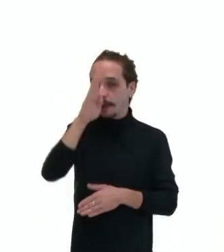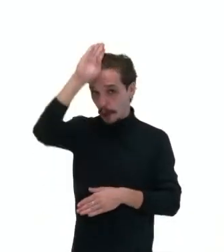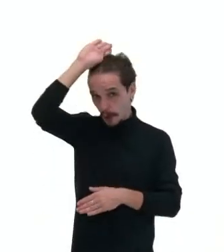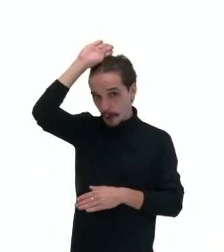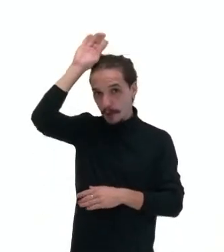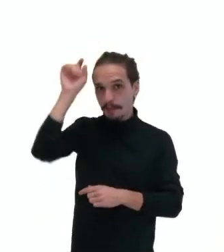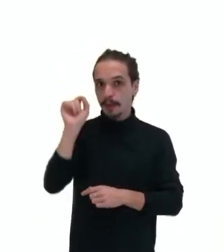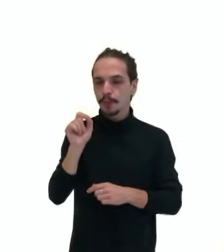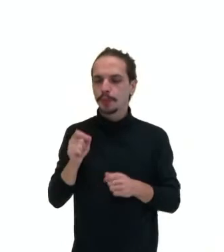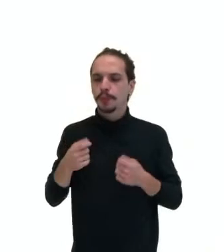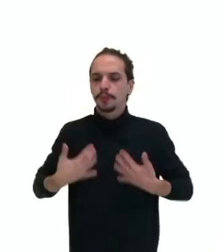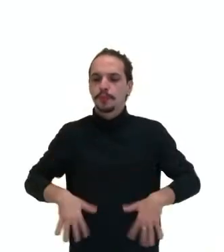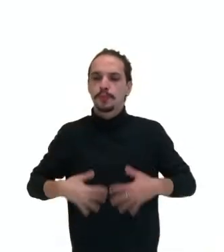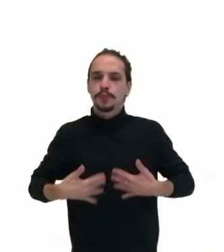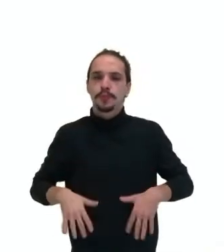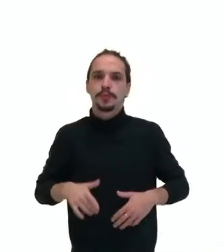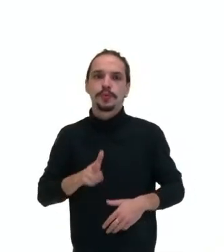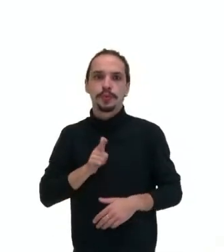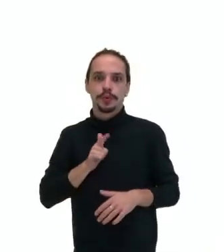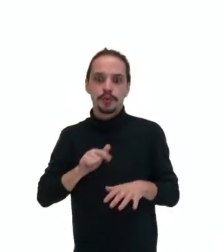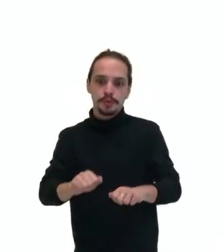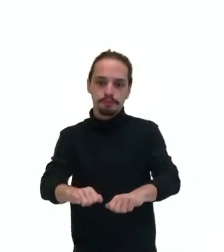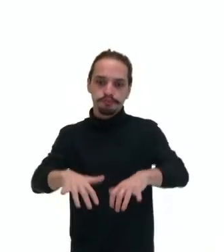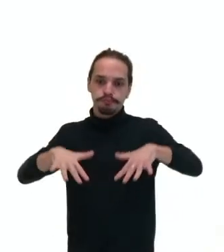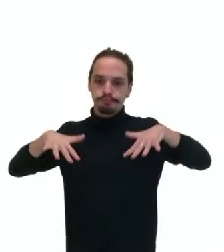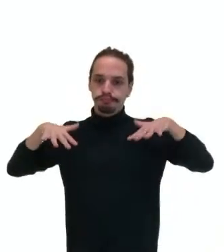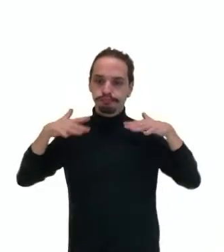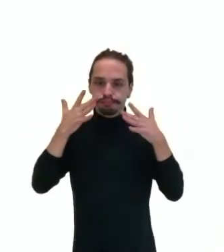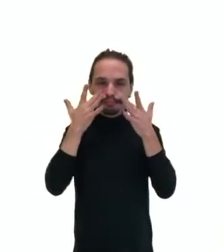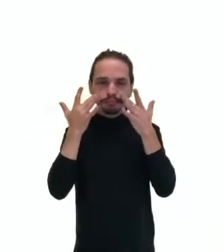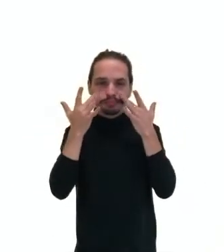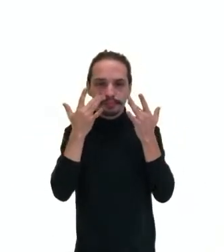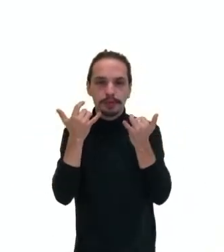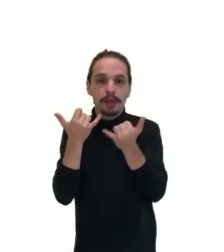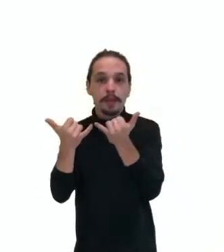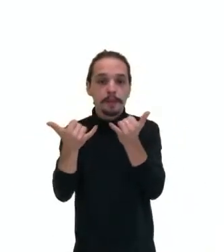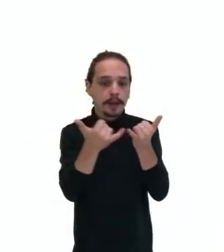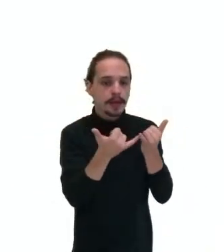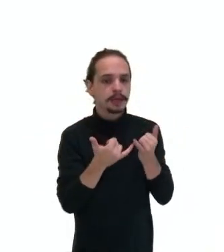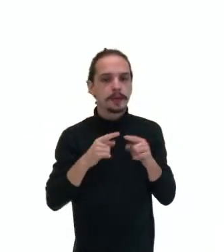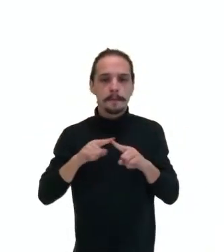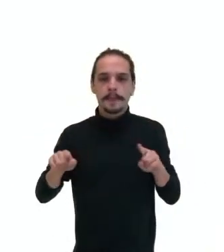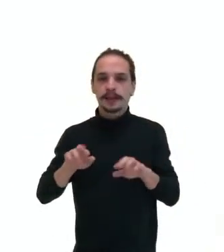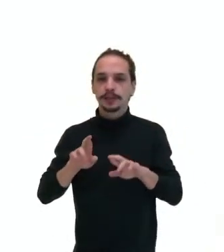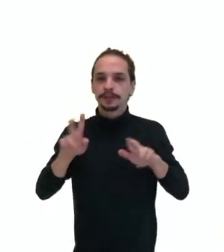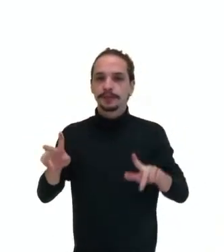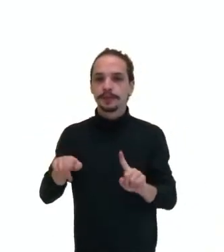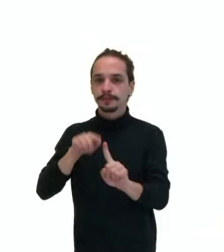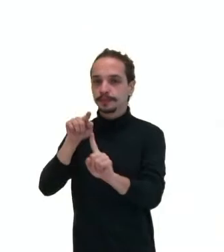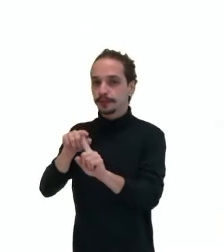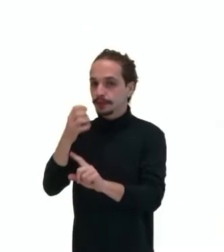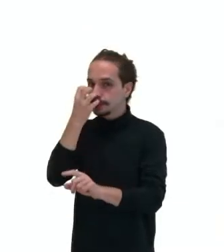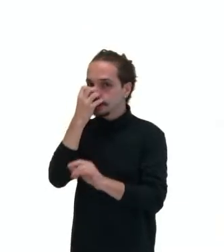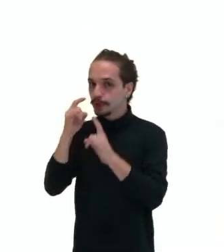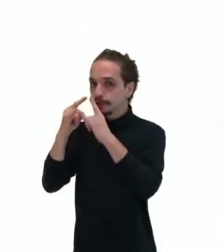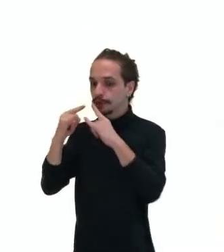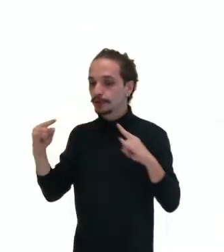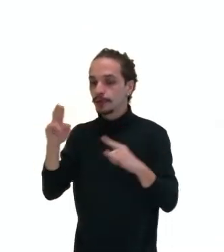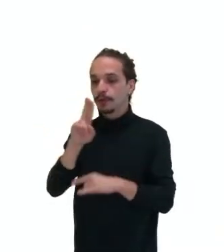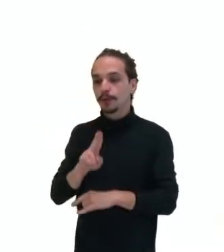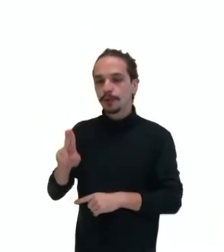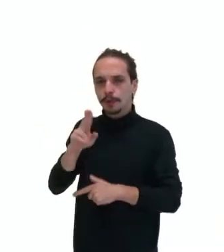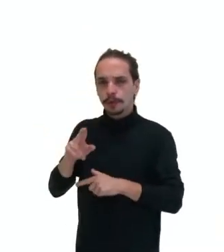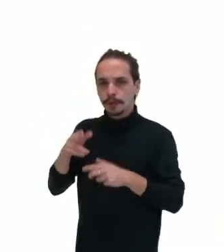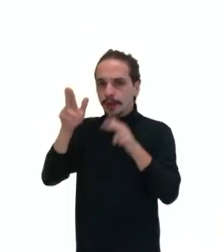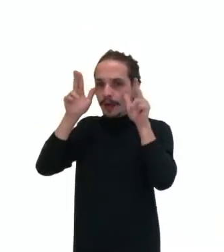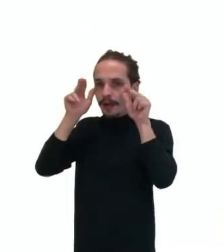grandiosos e encenados nos grandes teatros. Os espaços eram semelhantes, mas com funções diferentes. O circo romano era usado para corridas de cavalos